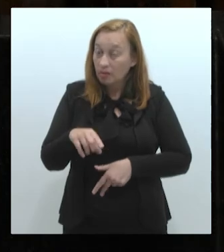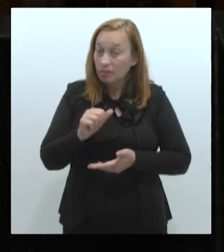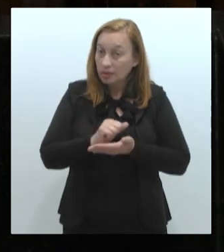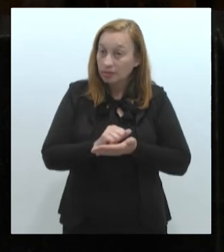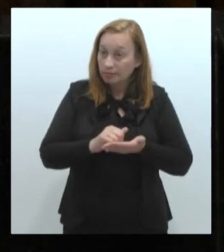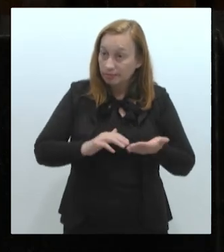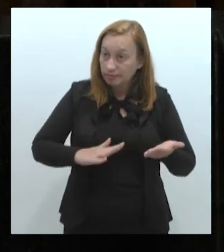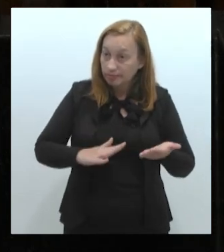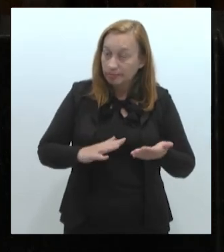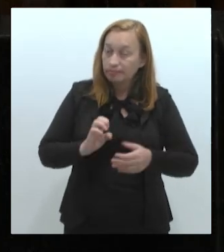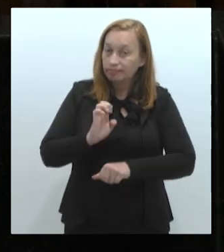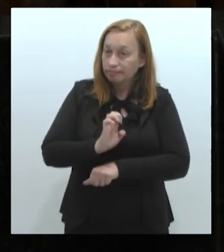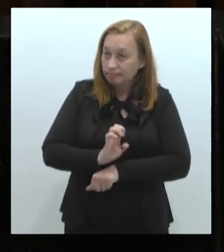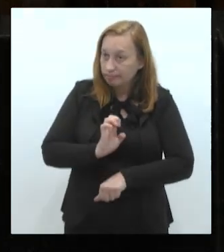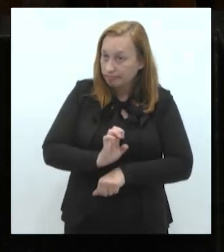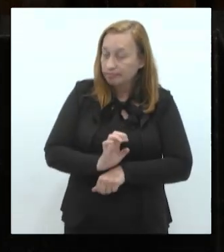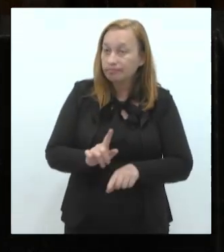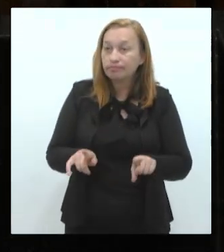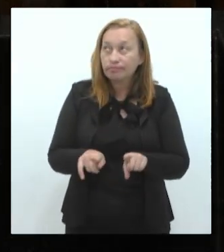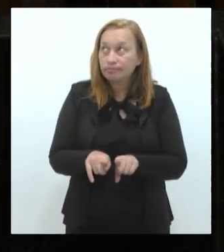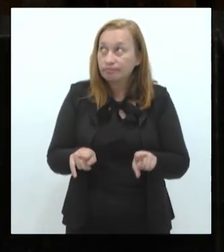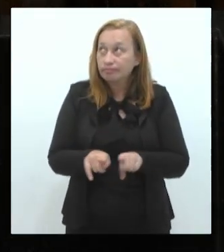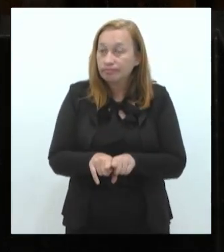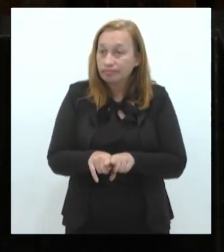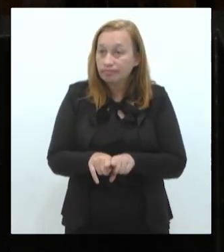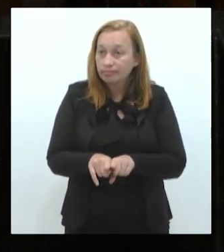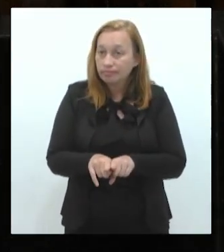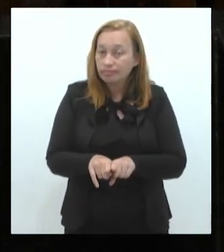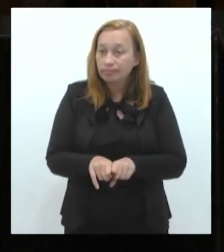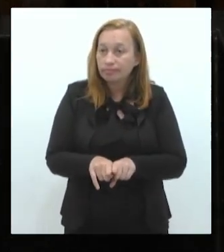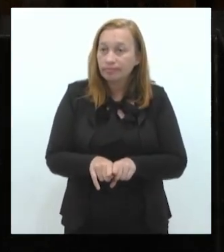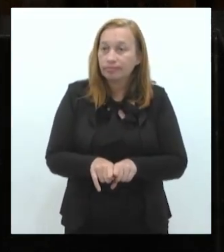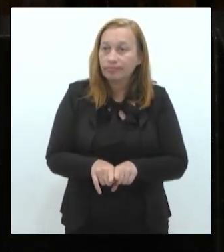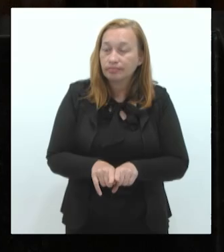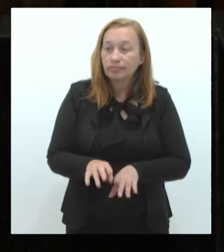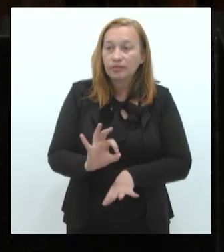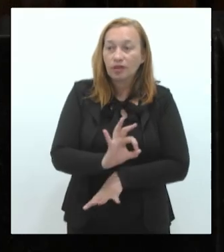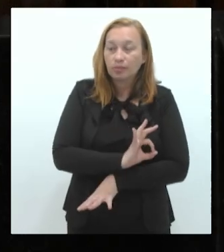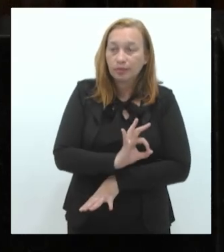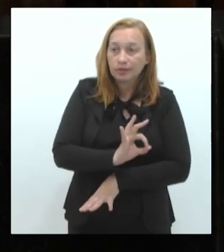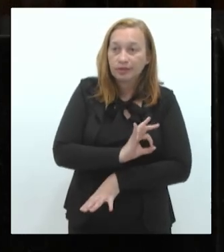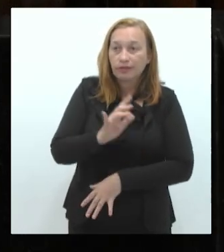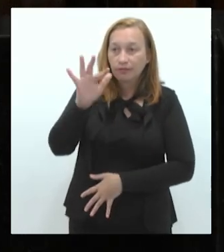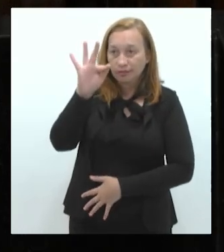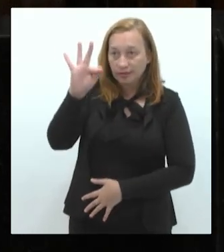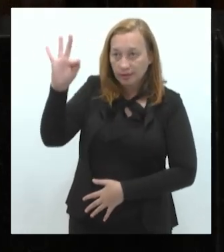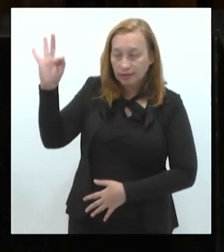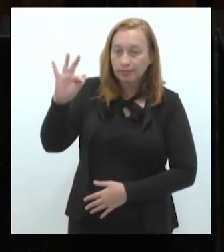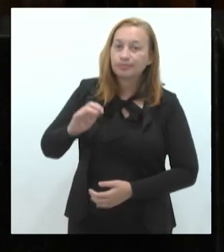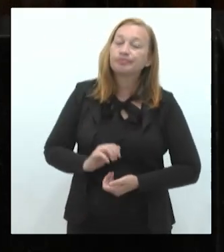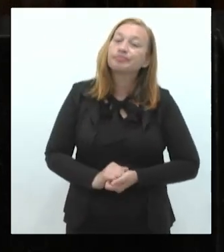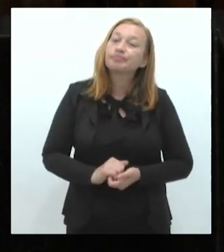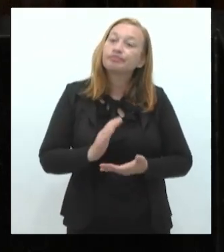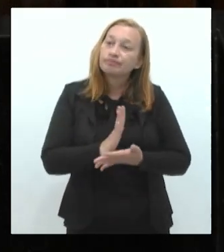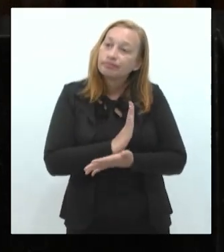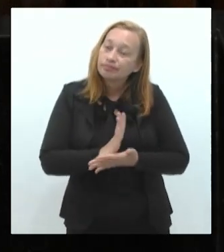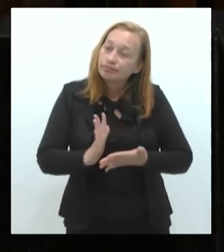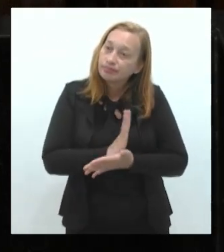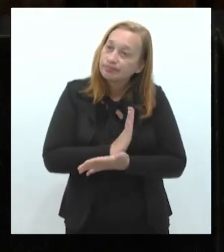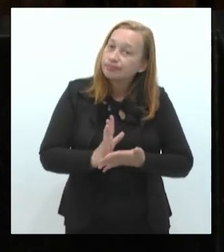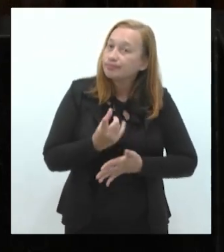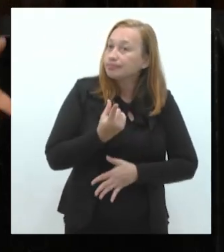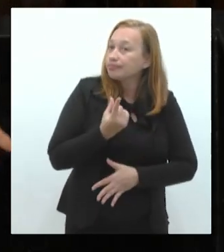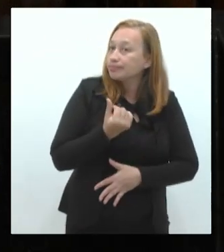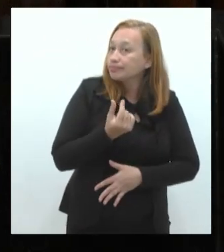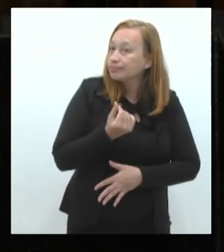estadual e uma tarefa também da Polícia Federal, porque muitas vezes esse dinheiro está